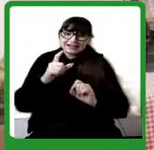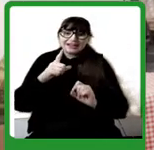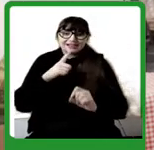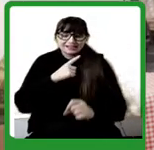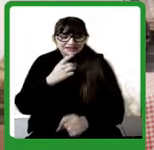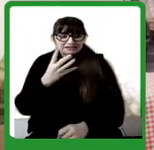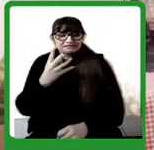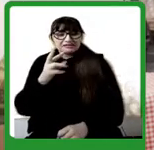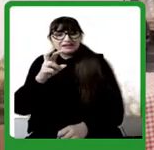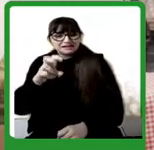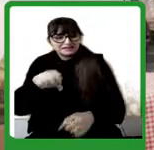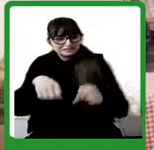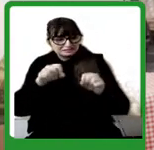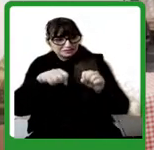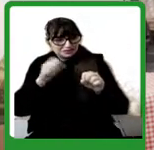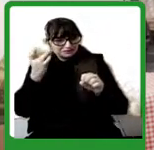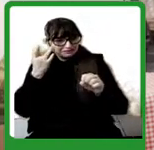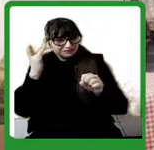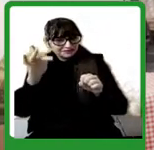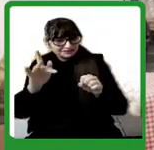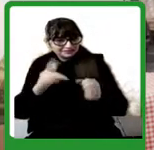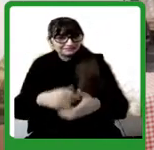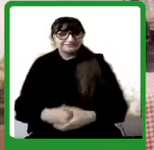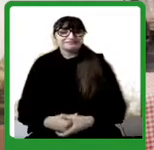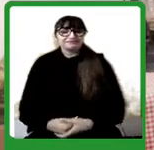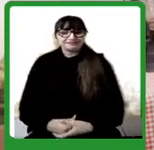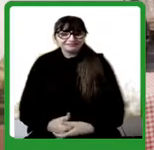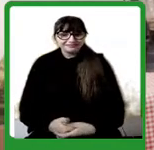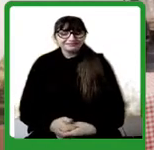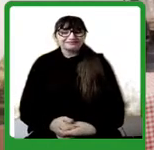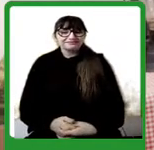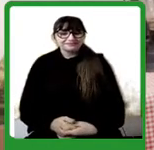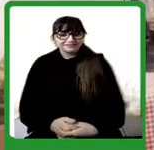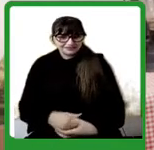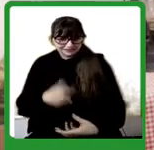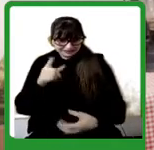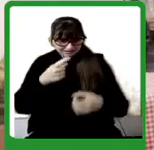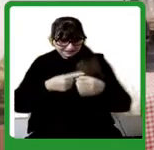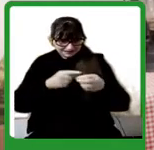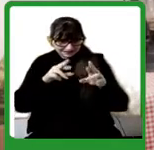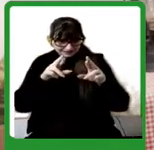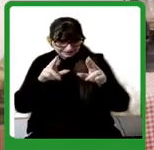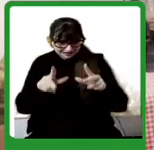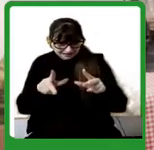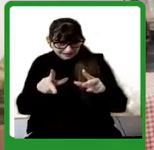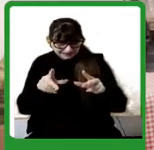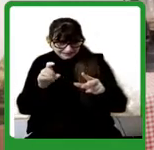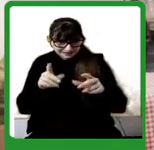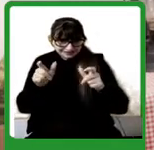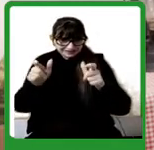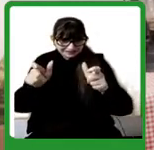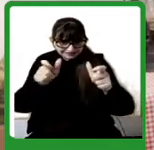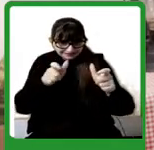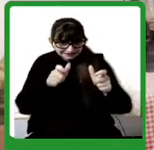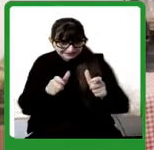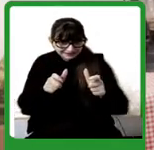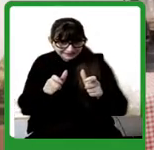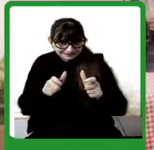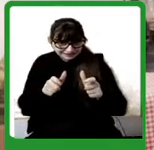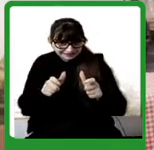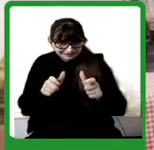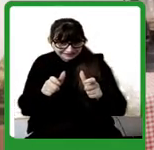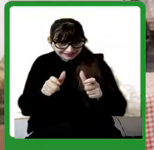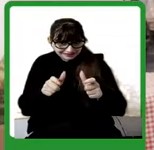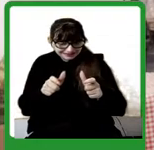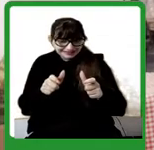cidade mesmo, é diferente. Tudo só. Mas é na cidade diferente, as entregas ou num lugar só? Tá tudo igual. Tu viu? Mexeu com a minha... Ó, deixa